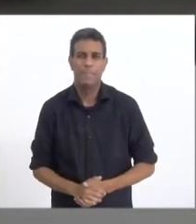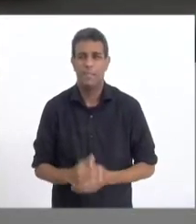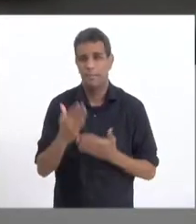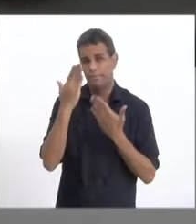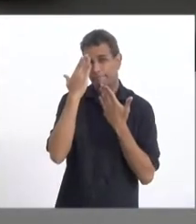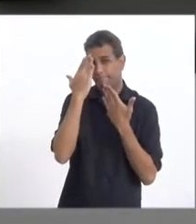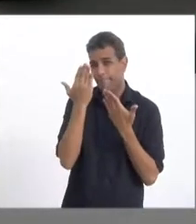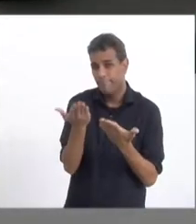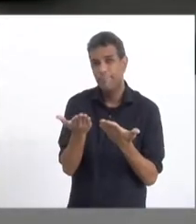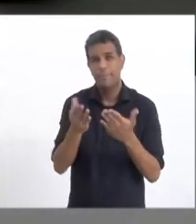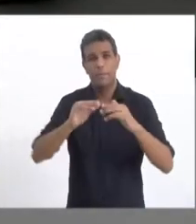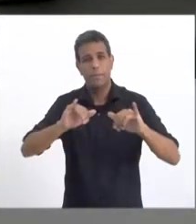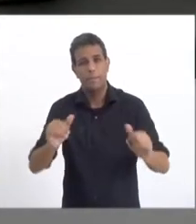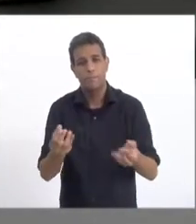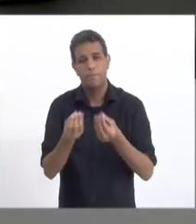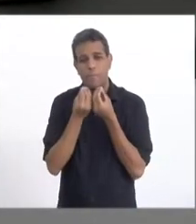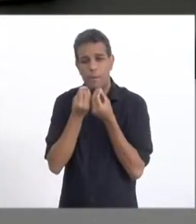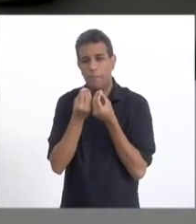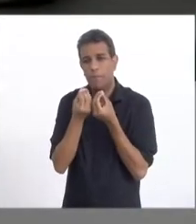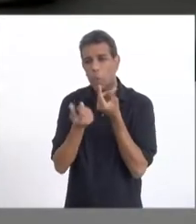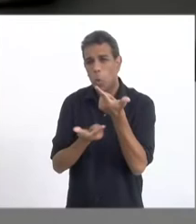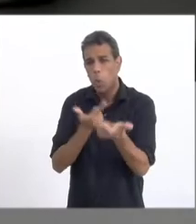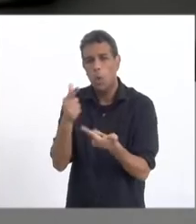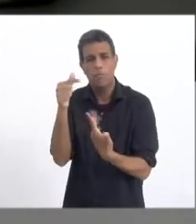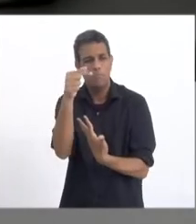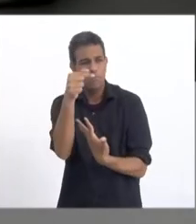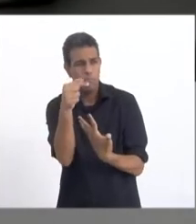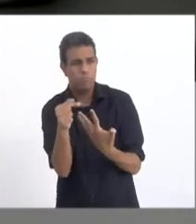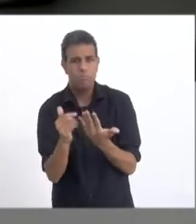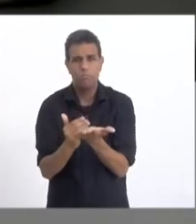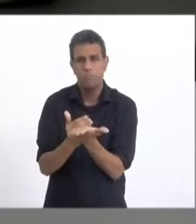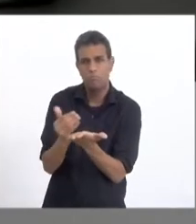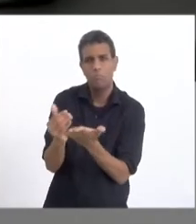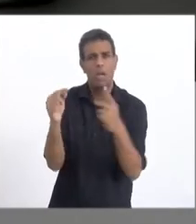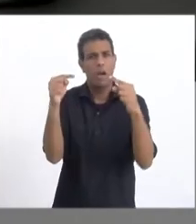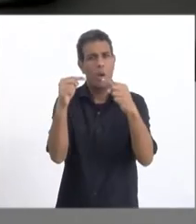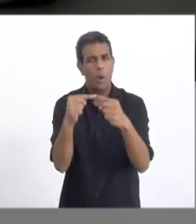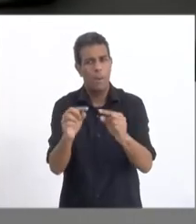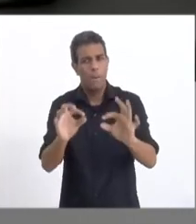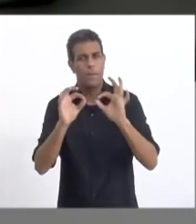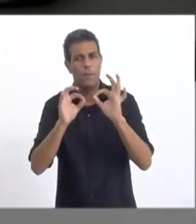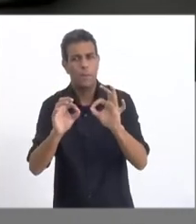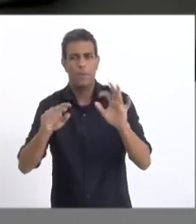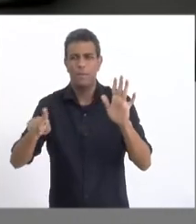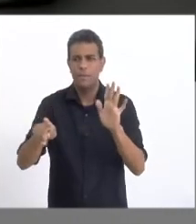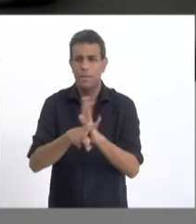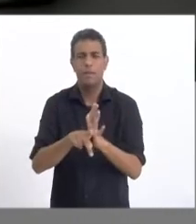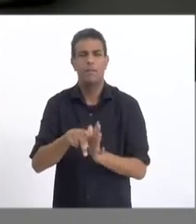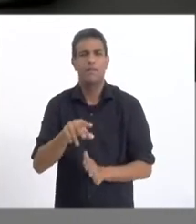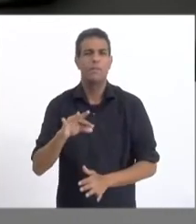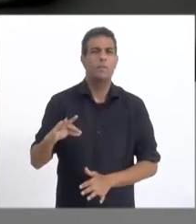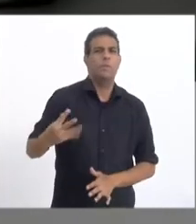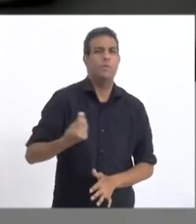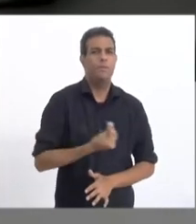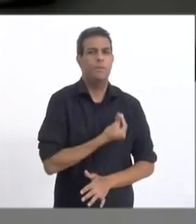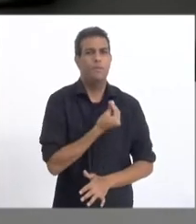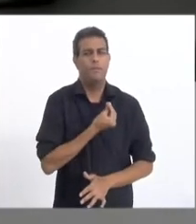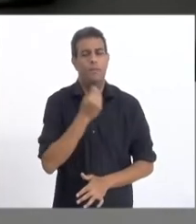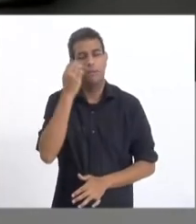Agradeço ao convite, à participação e à iniciativa do deputado e da presença aqui de todas e